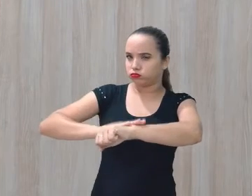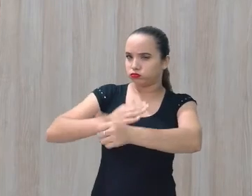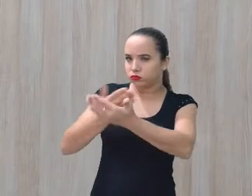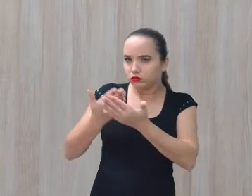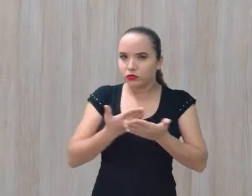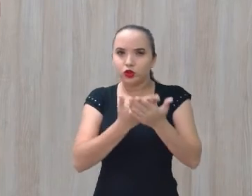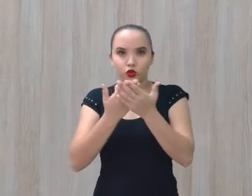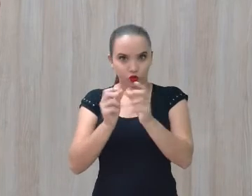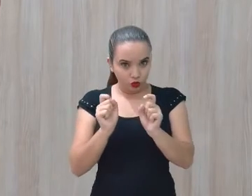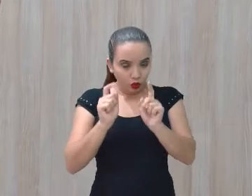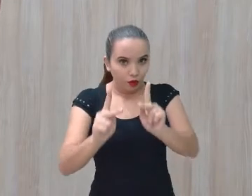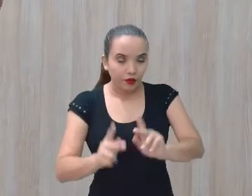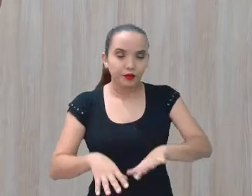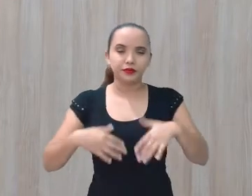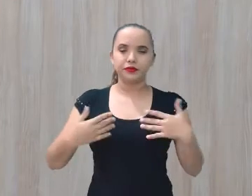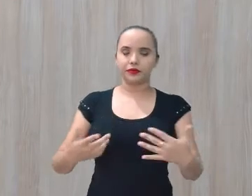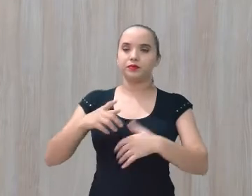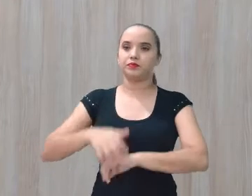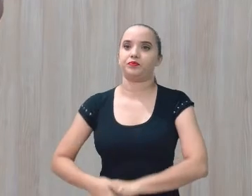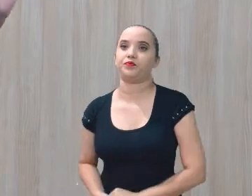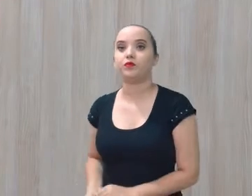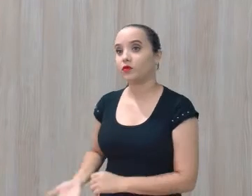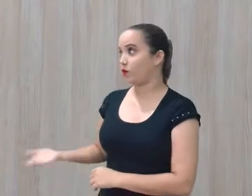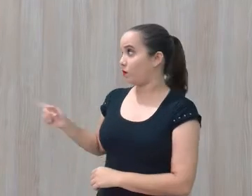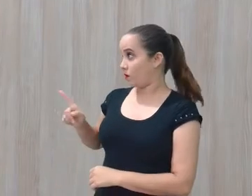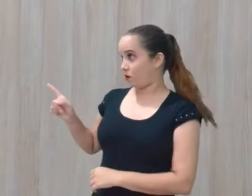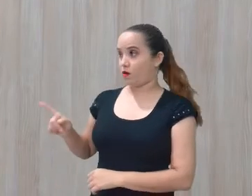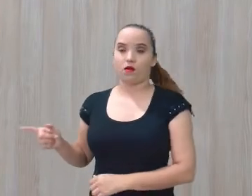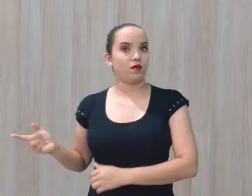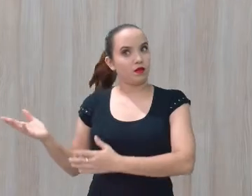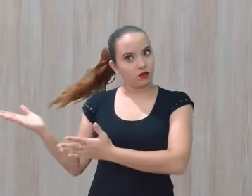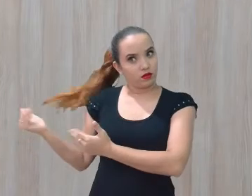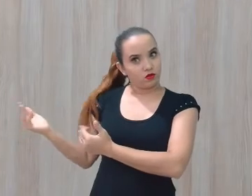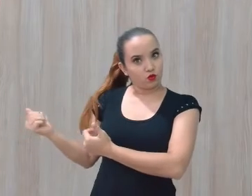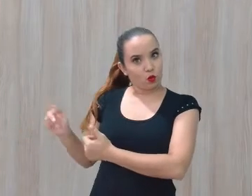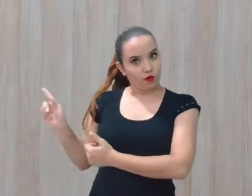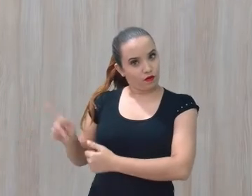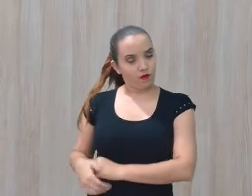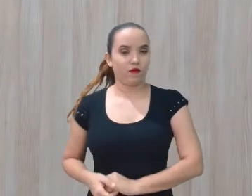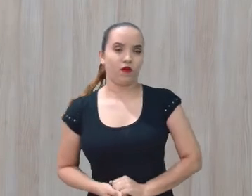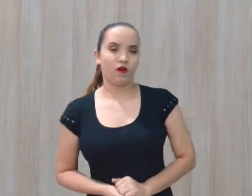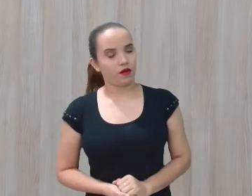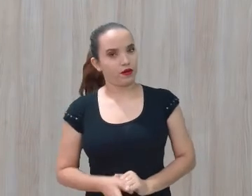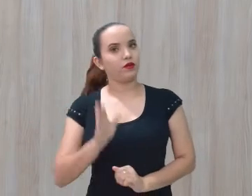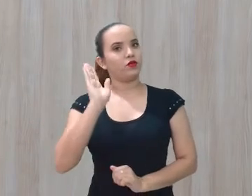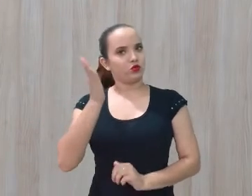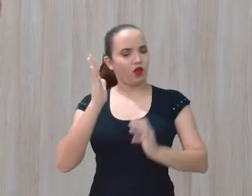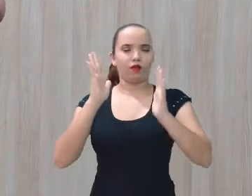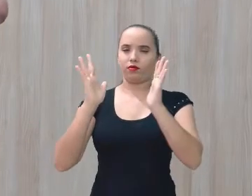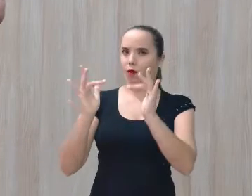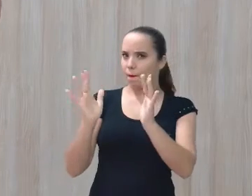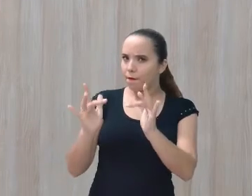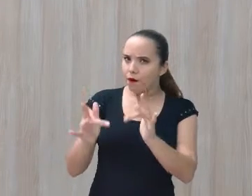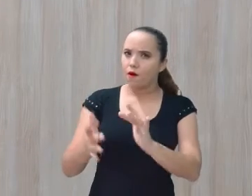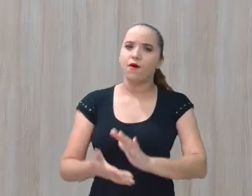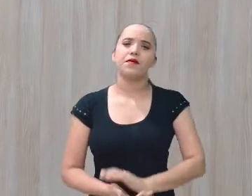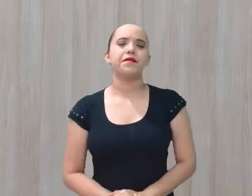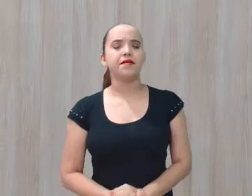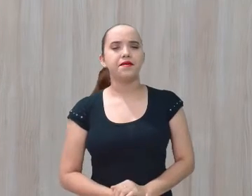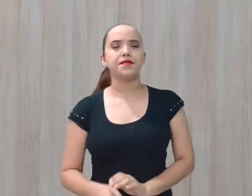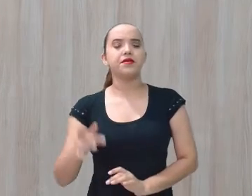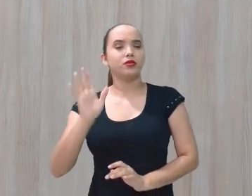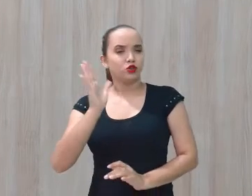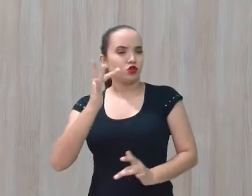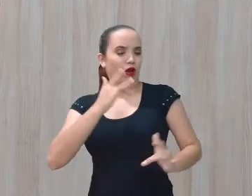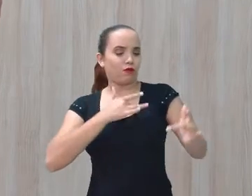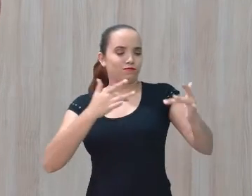Então, esse adolescente, já na segunda fase da adolescência, que namora, que, né, se apaixona,